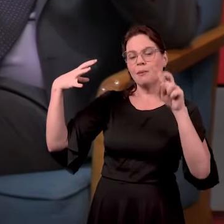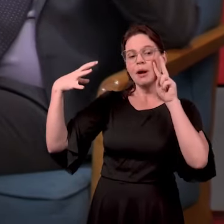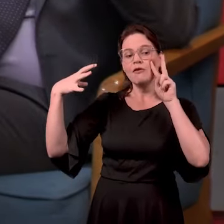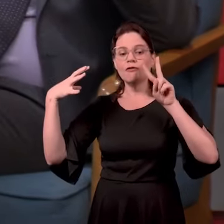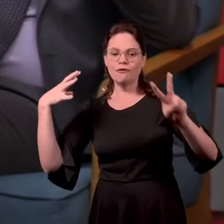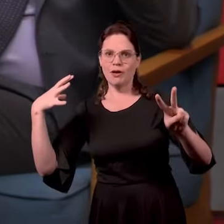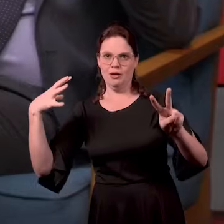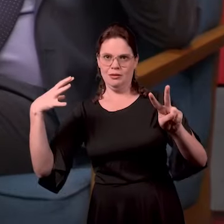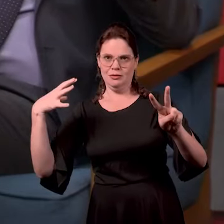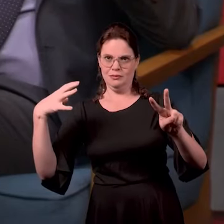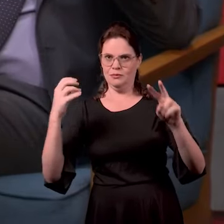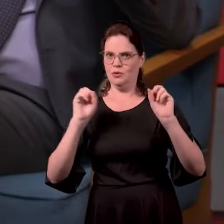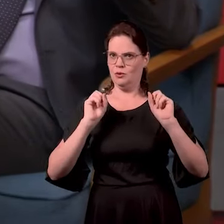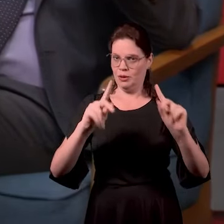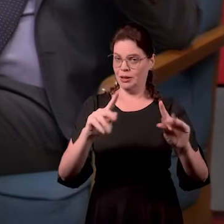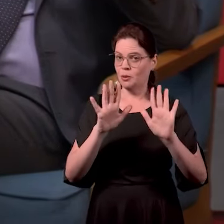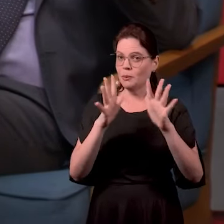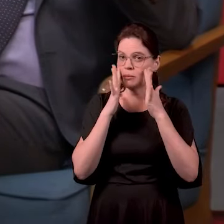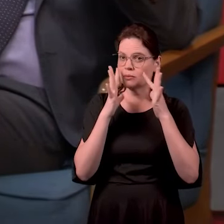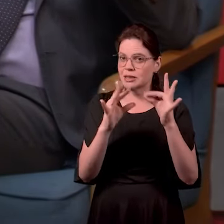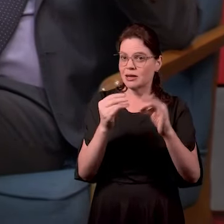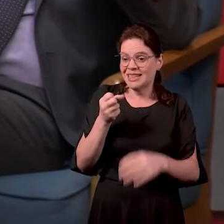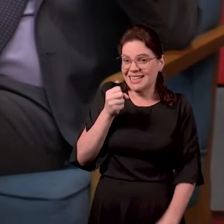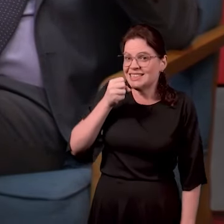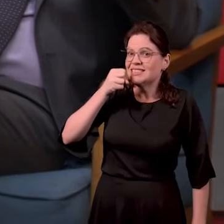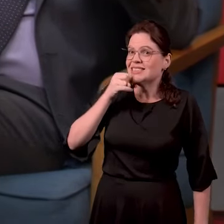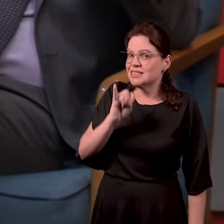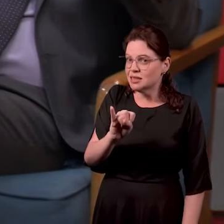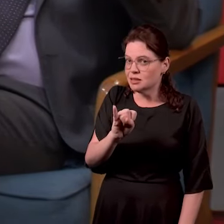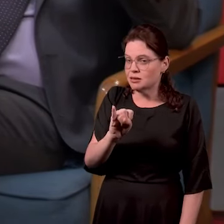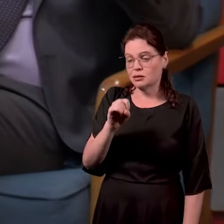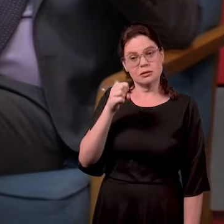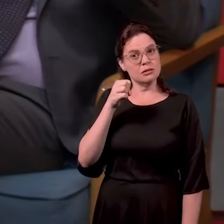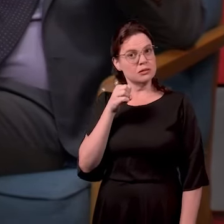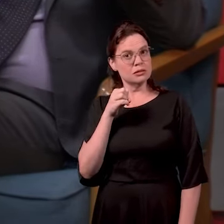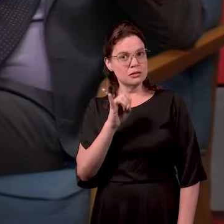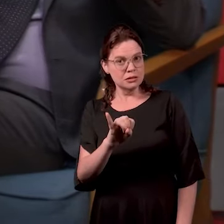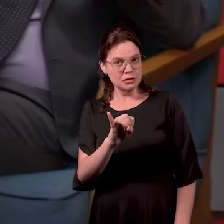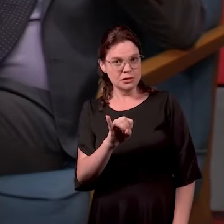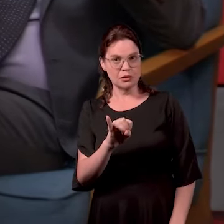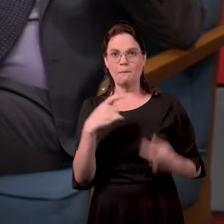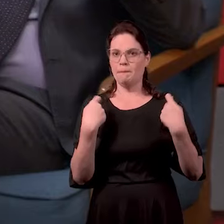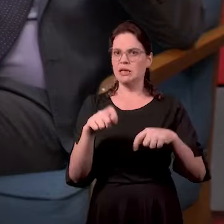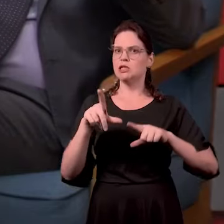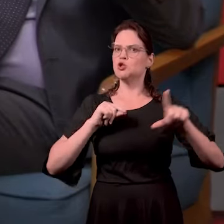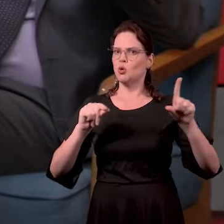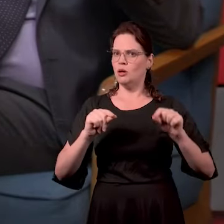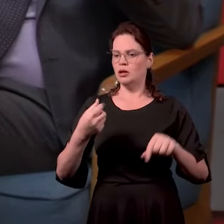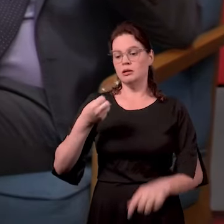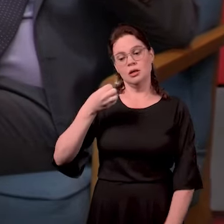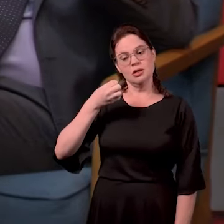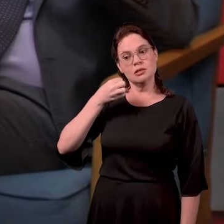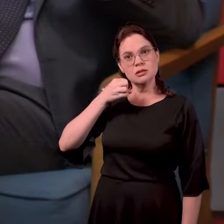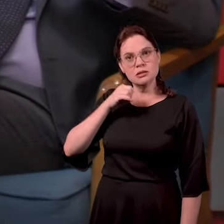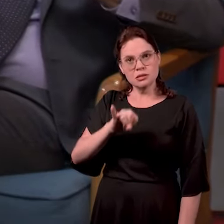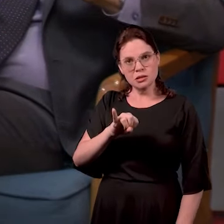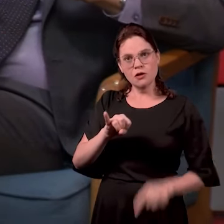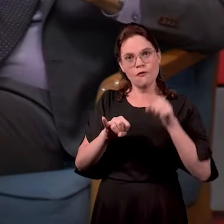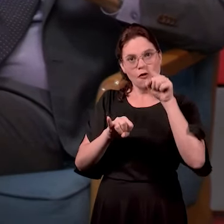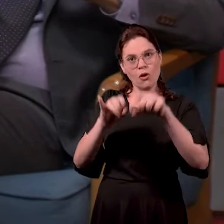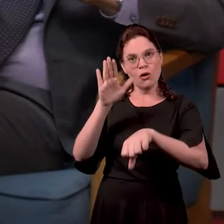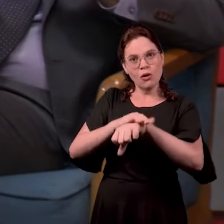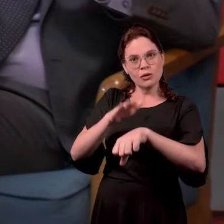luz. Então se, a condição, se, então é dinâmico isso, andarmos na luz,